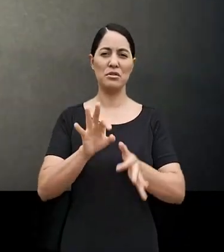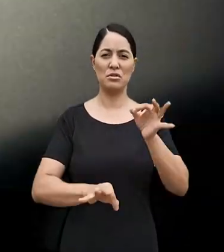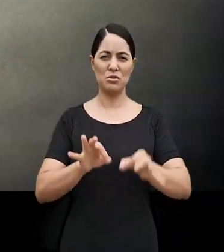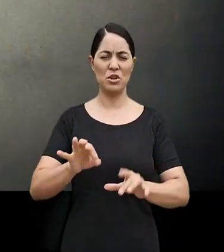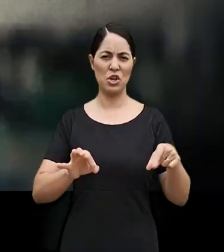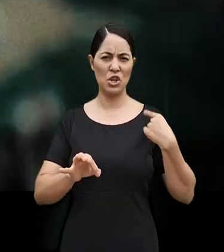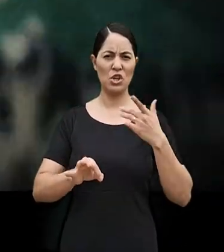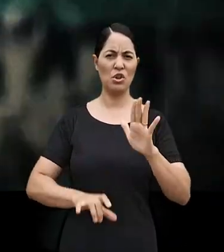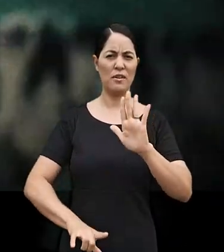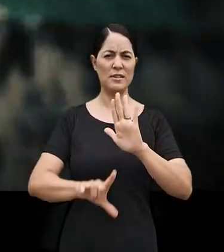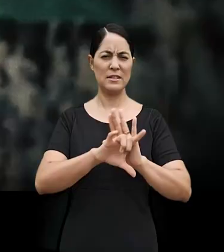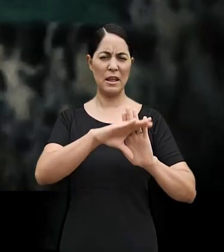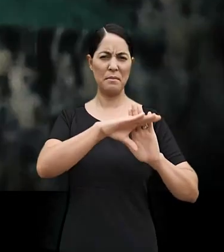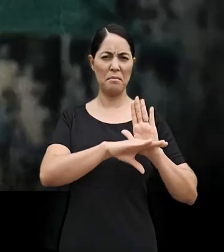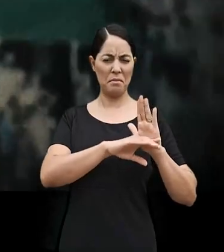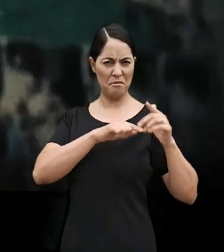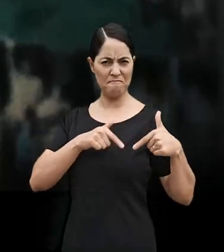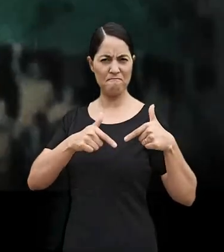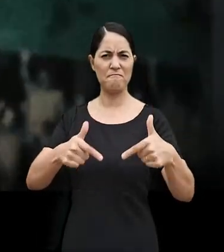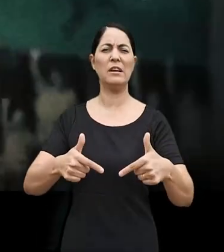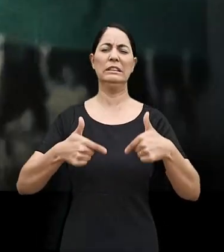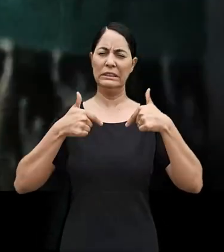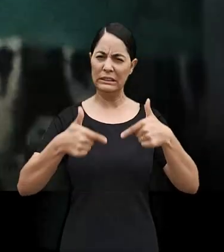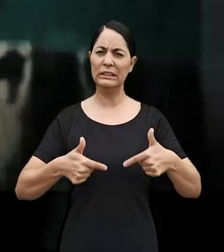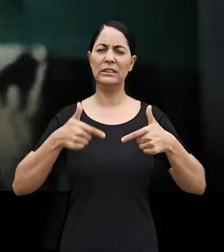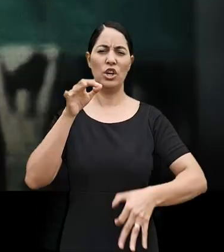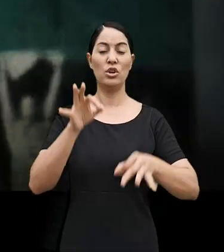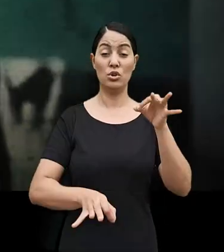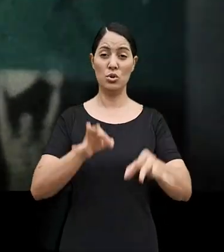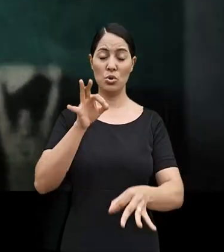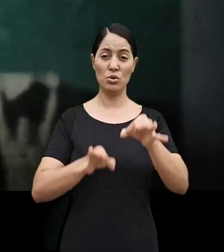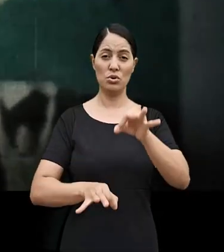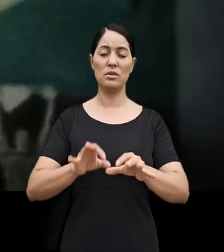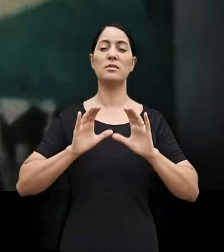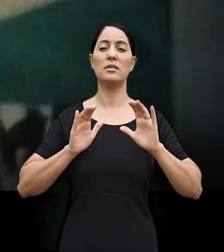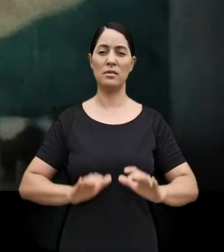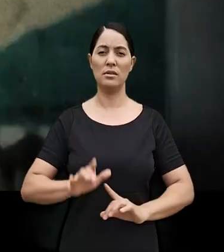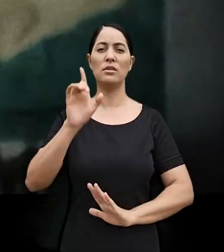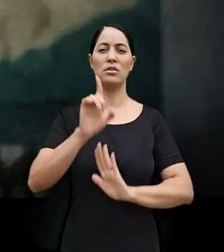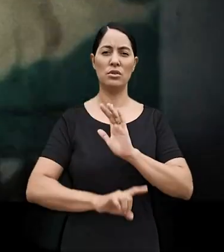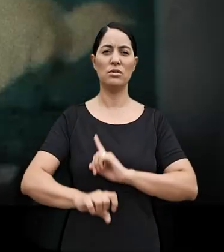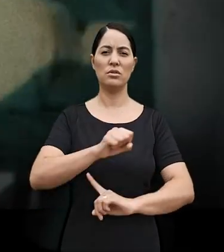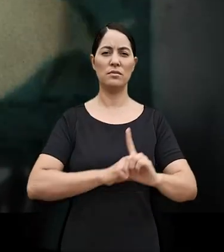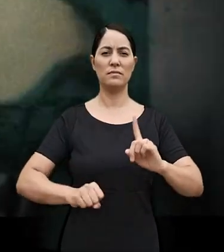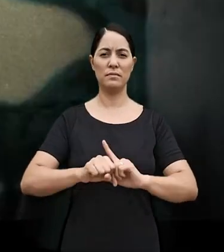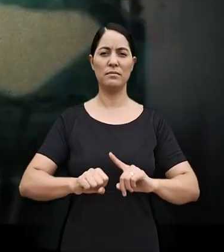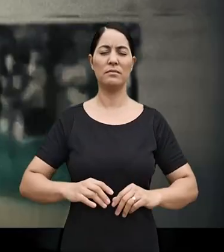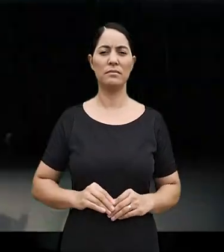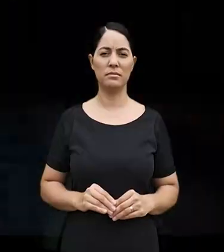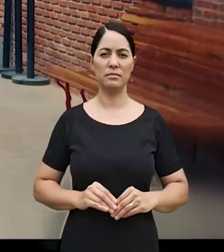que reafirma seu papel de guardiã incansável da justiça, da cidadania e dos direitos da sociedade. Descumprir